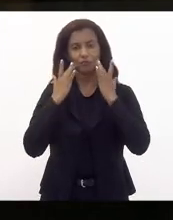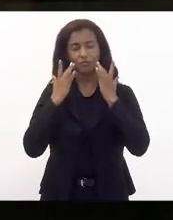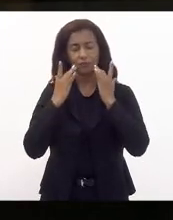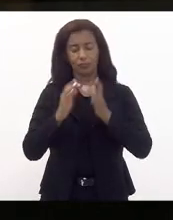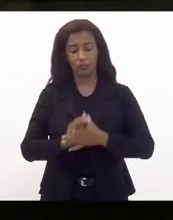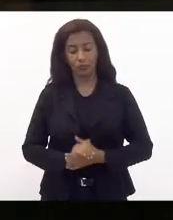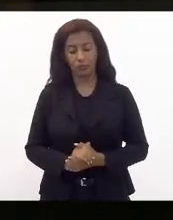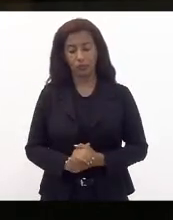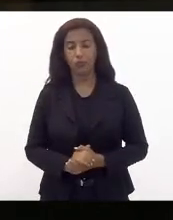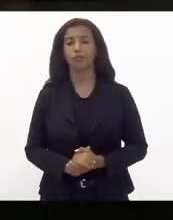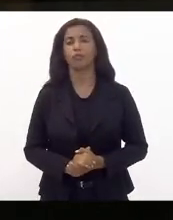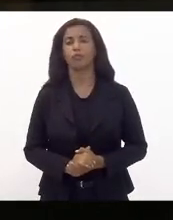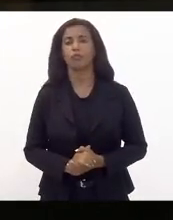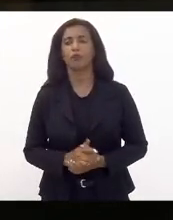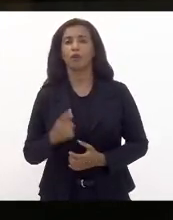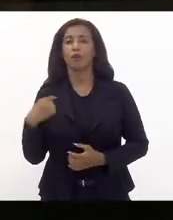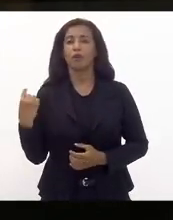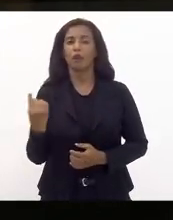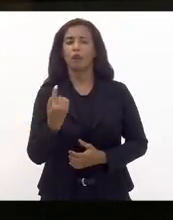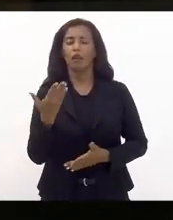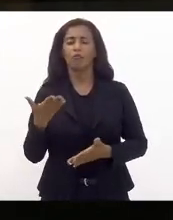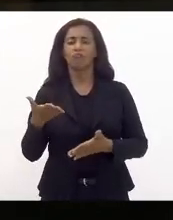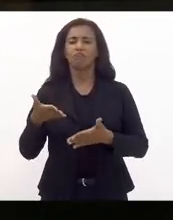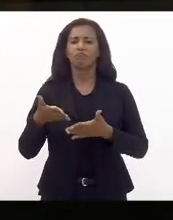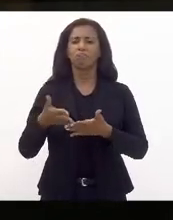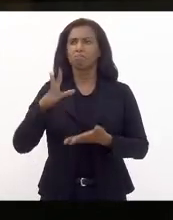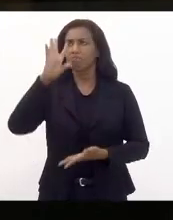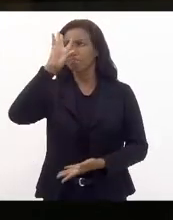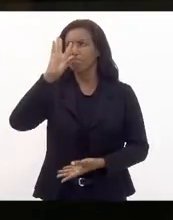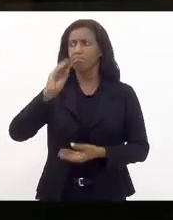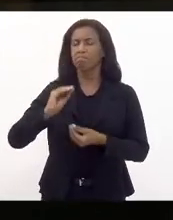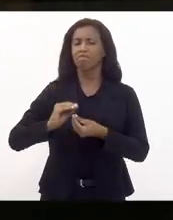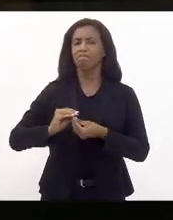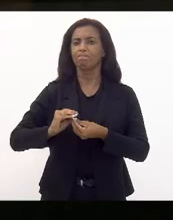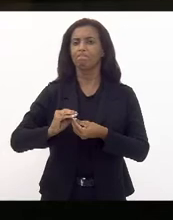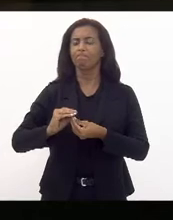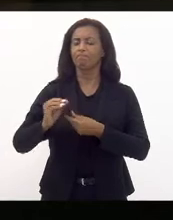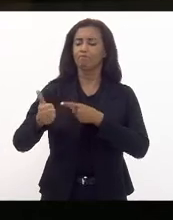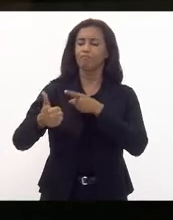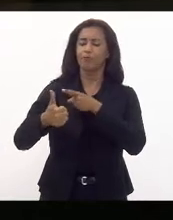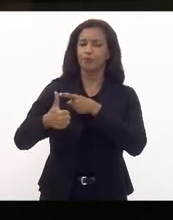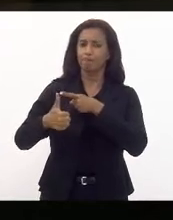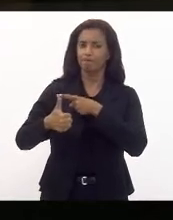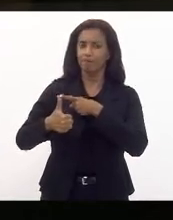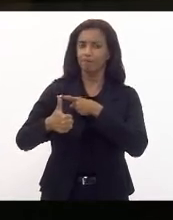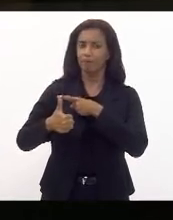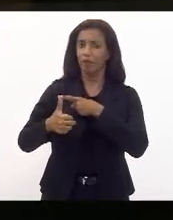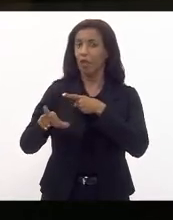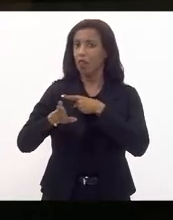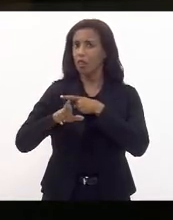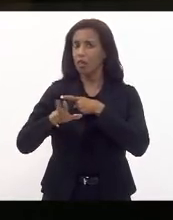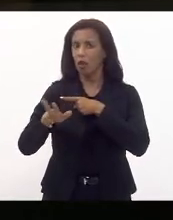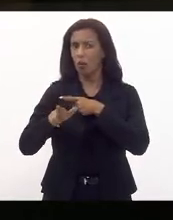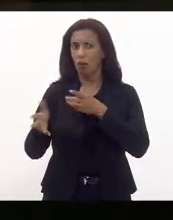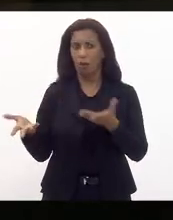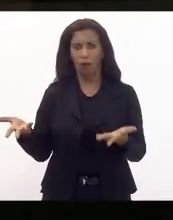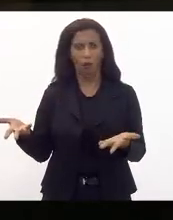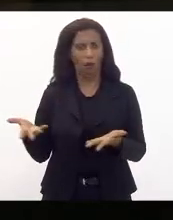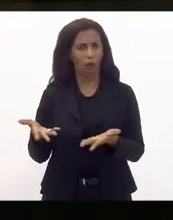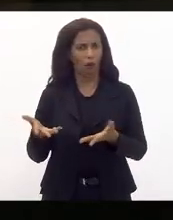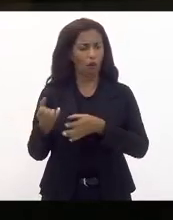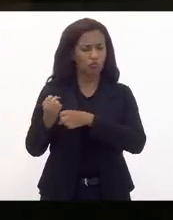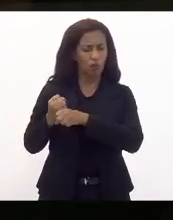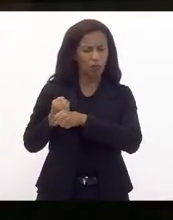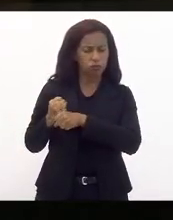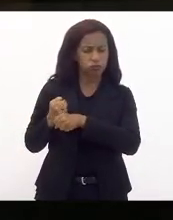e nós chegamos a conclusão primeiro não é de agora há